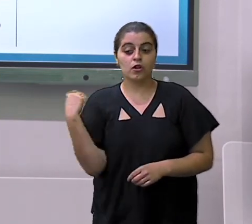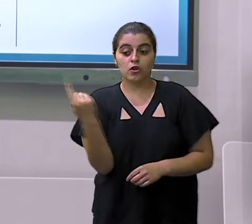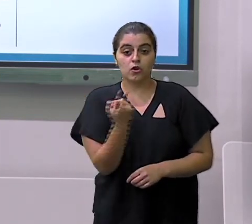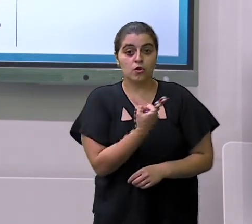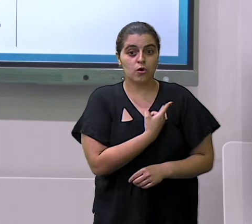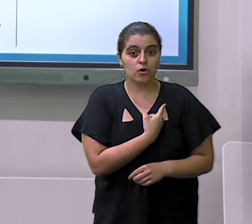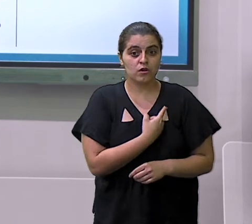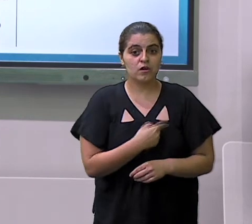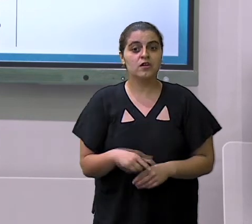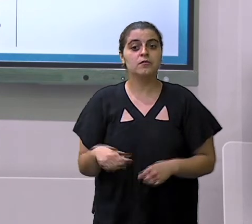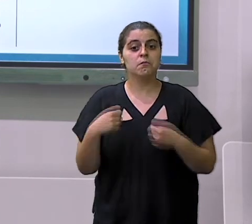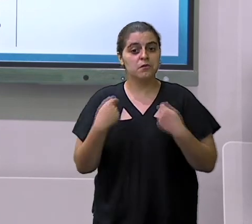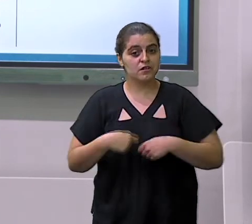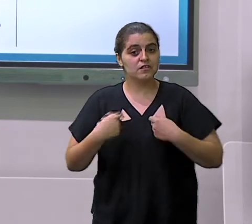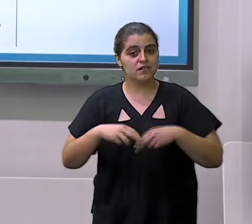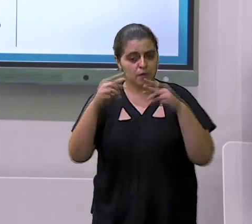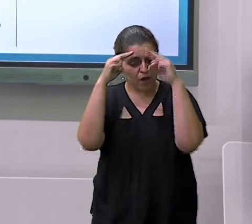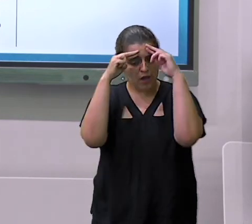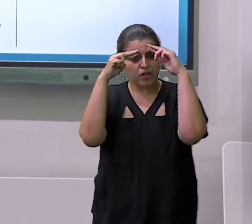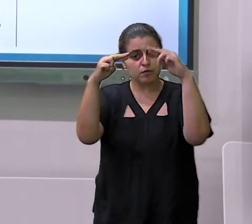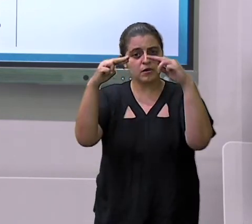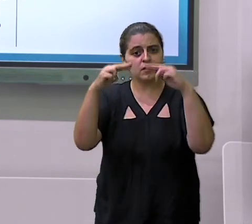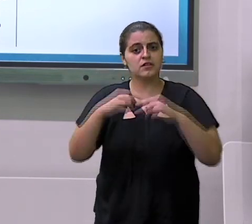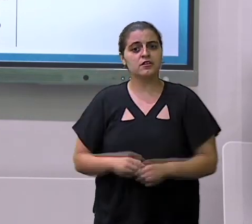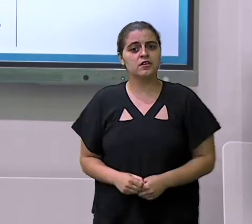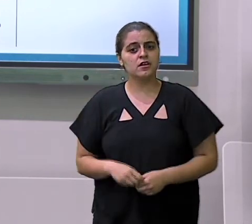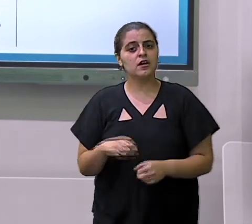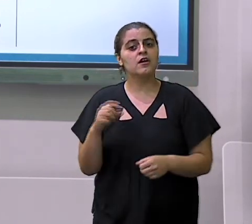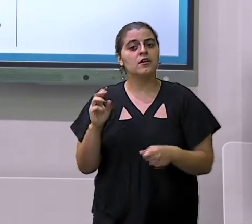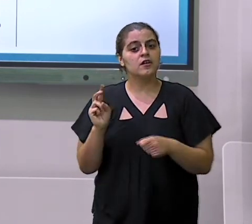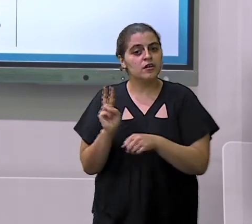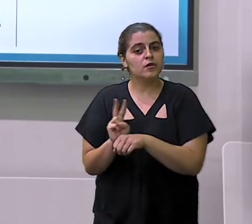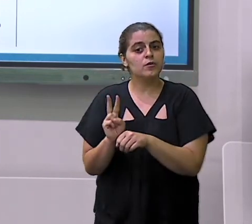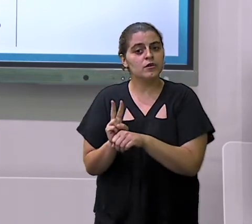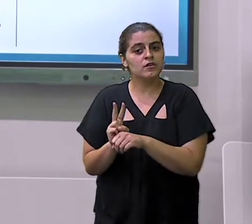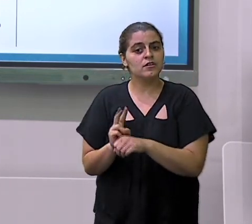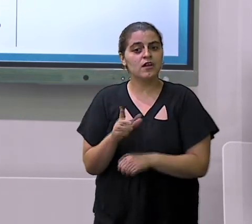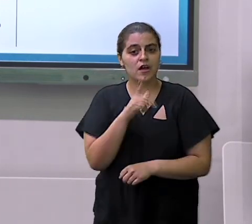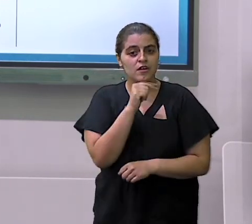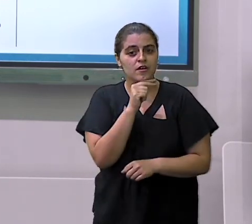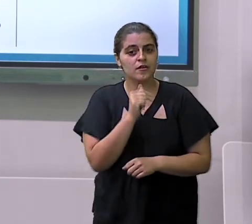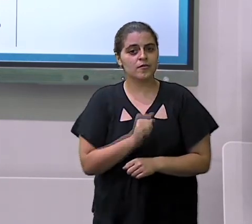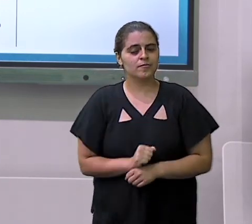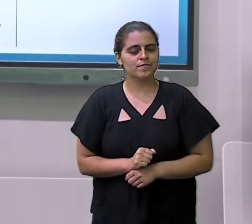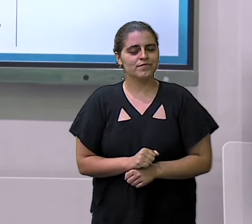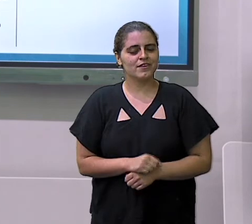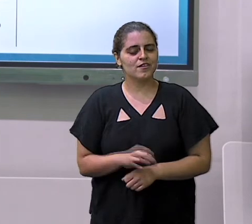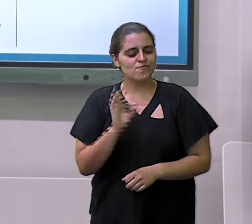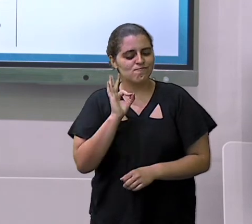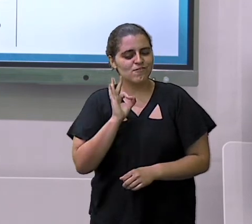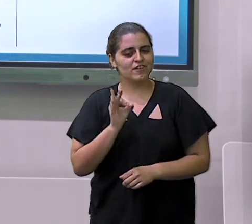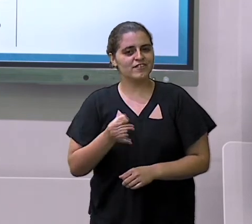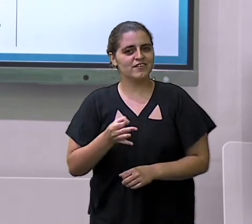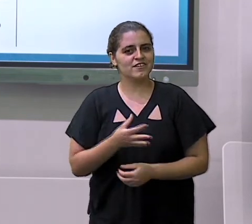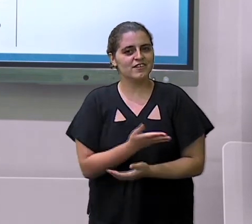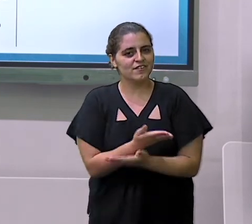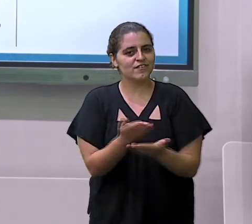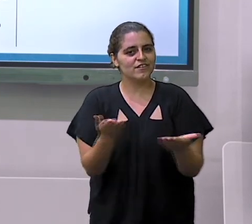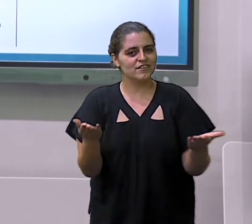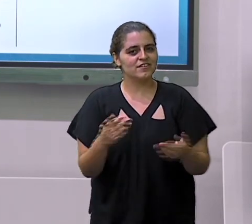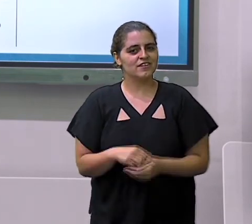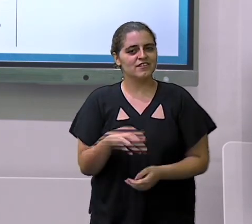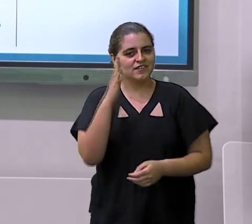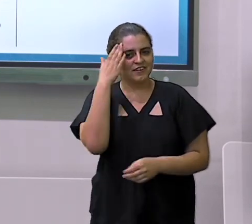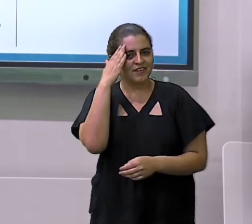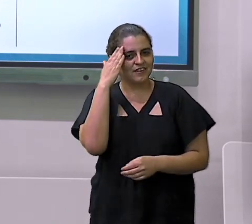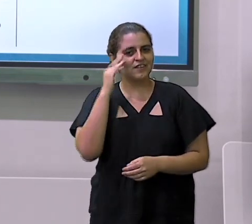responsáveis em cuidar da nossa água. Não é isso mesmo? Muito bem, eu tenho certeza que vocês conseguiram entender a